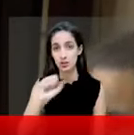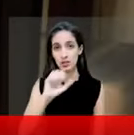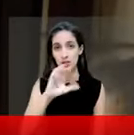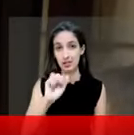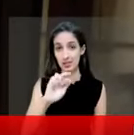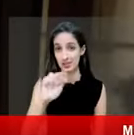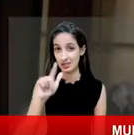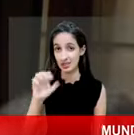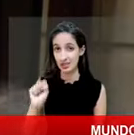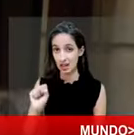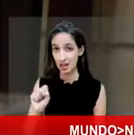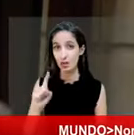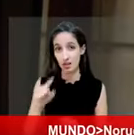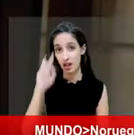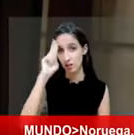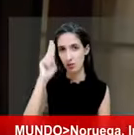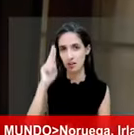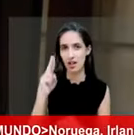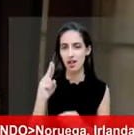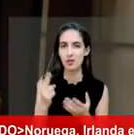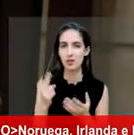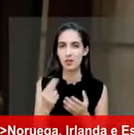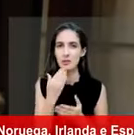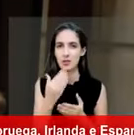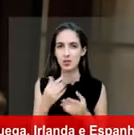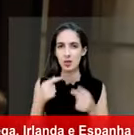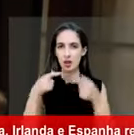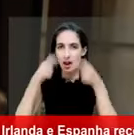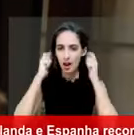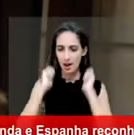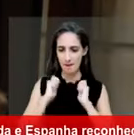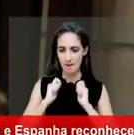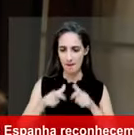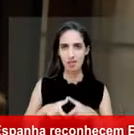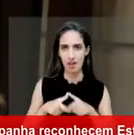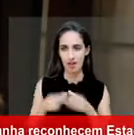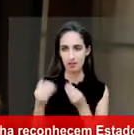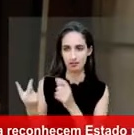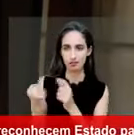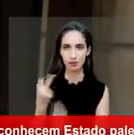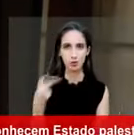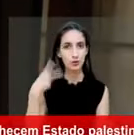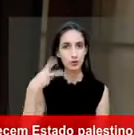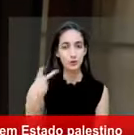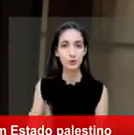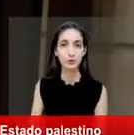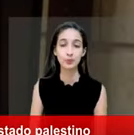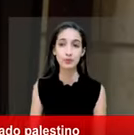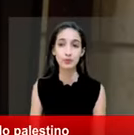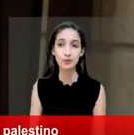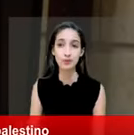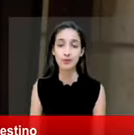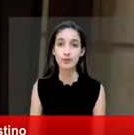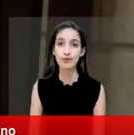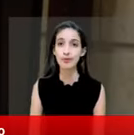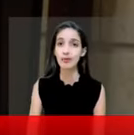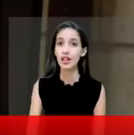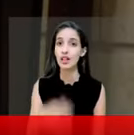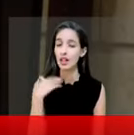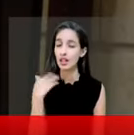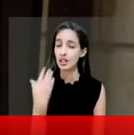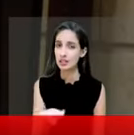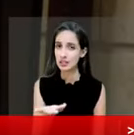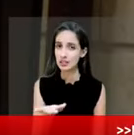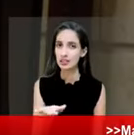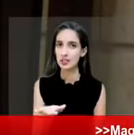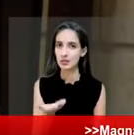Brazão. E eu estou querendo aqui entender a respeito da minha curiosidade, porque a divergência ela é importante para o